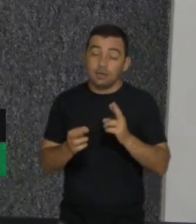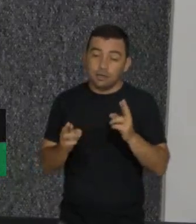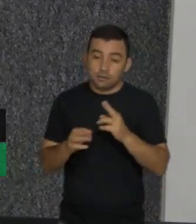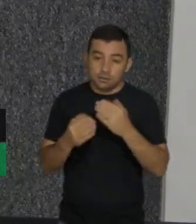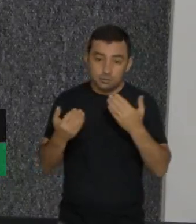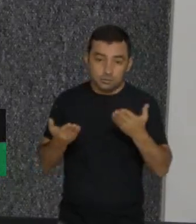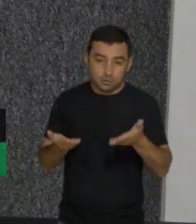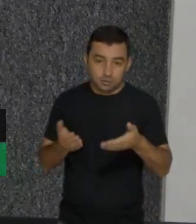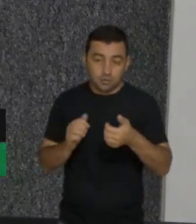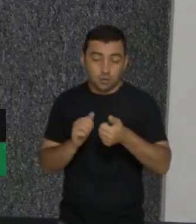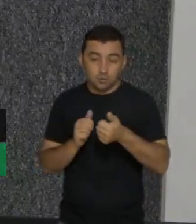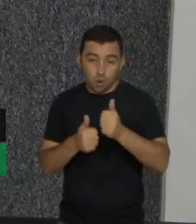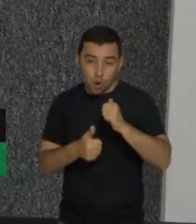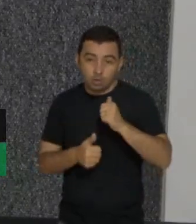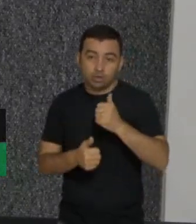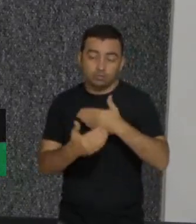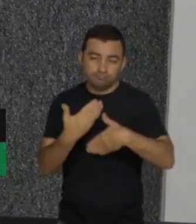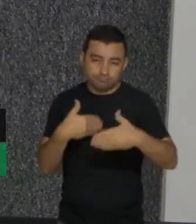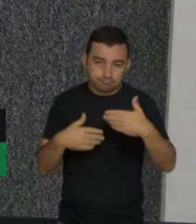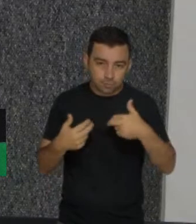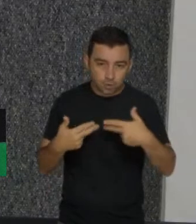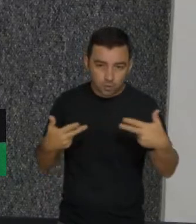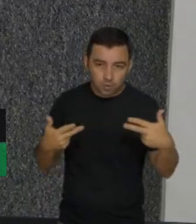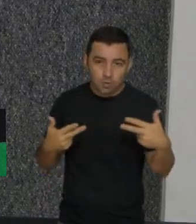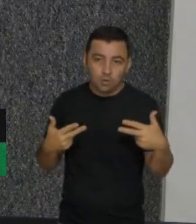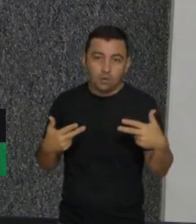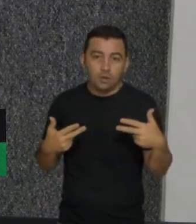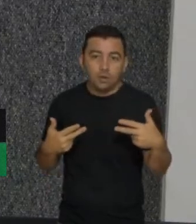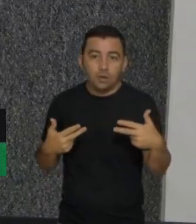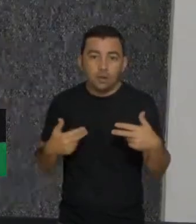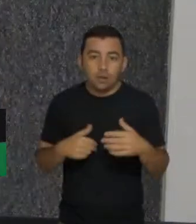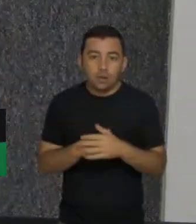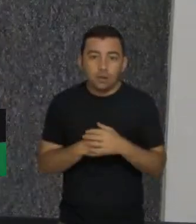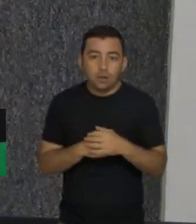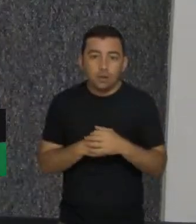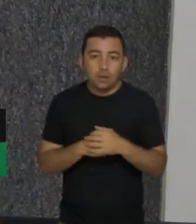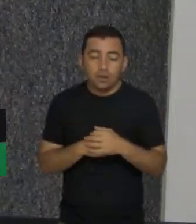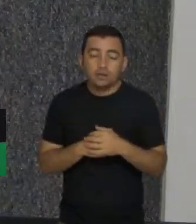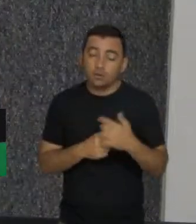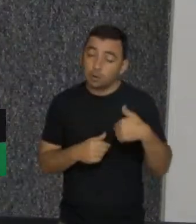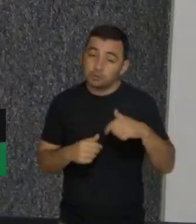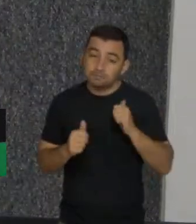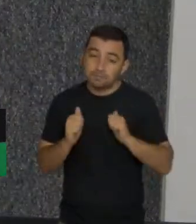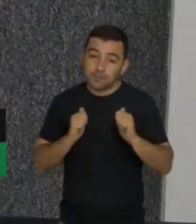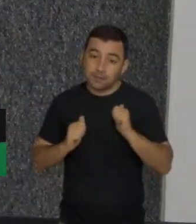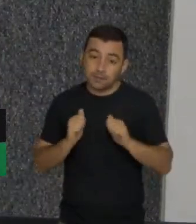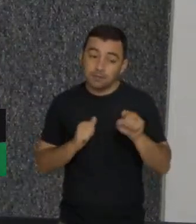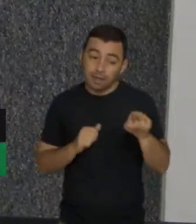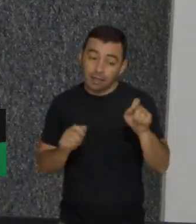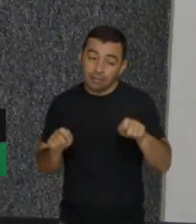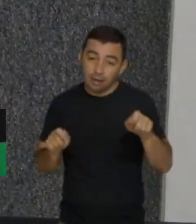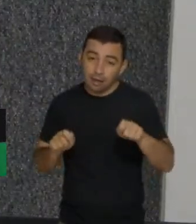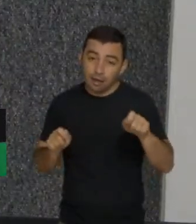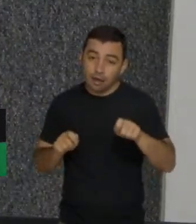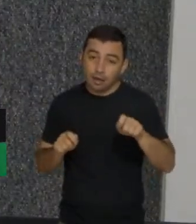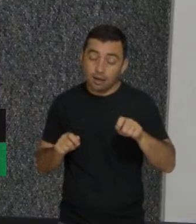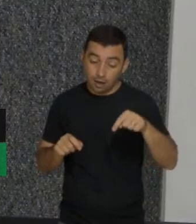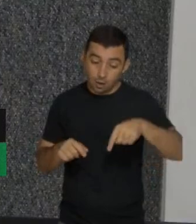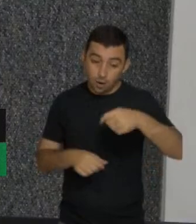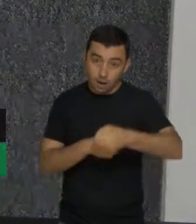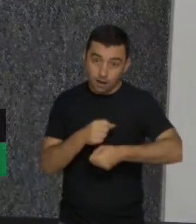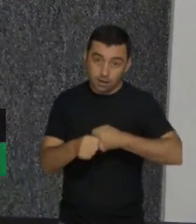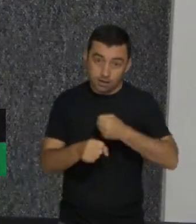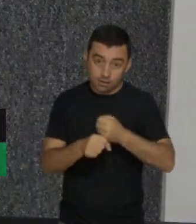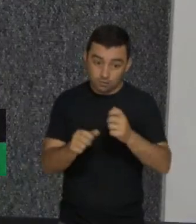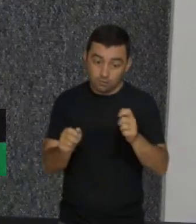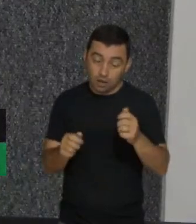Catarina e nós esperamos que seja possível a vinda dela ainda esse ano para que